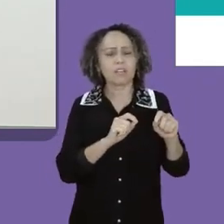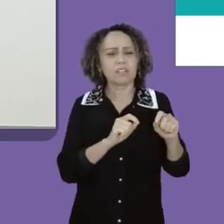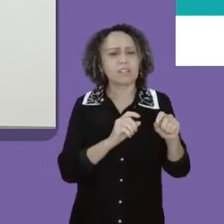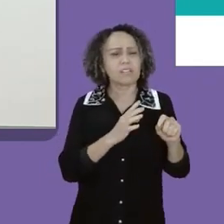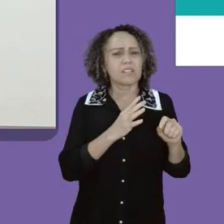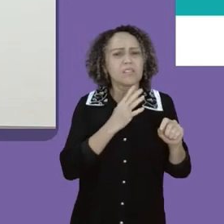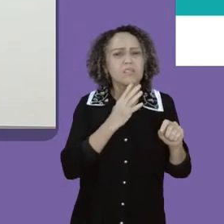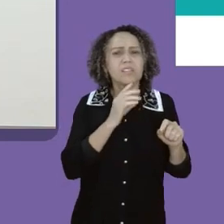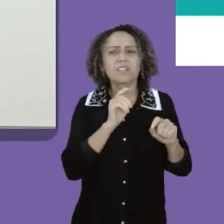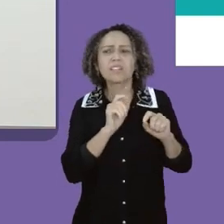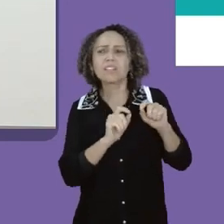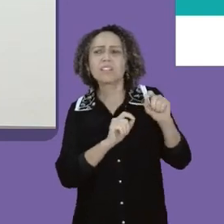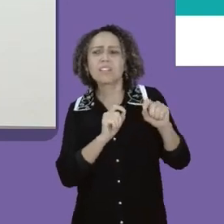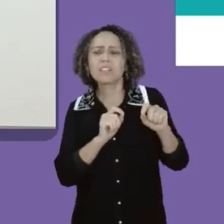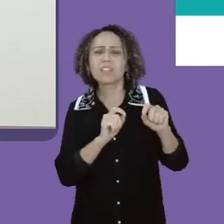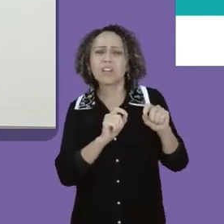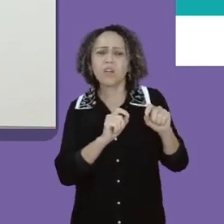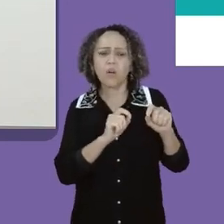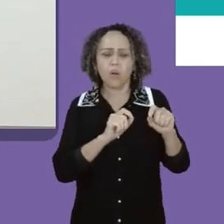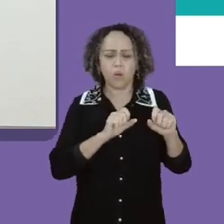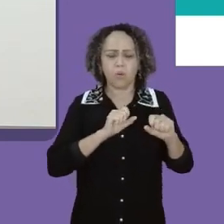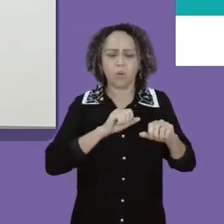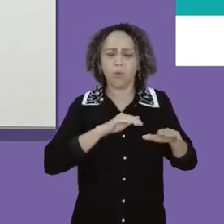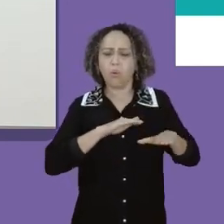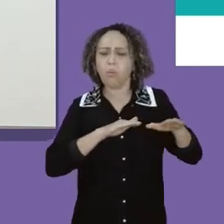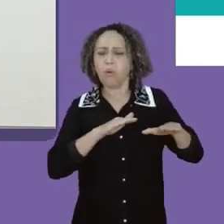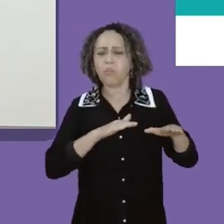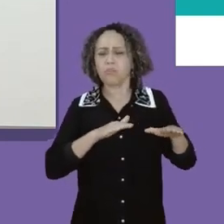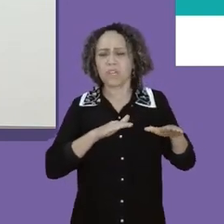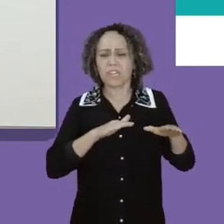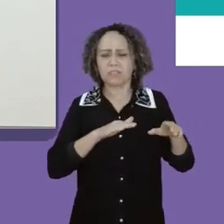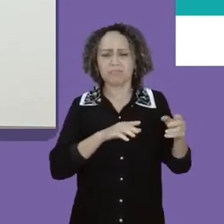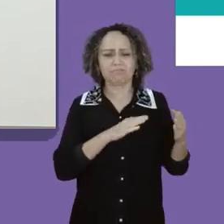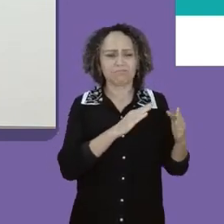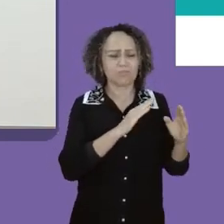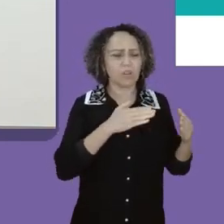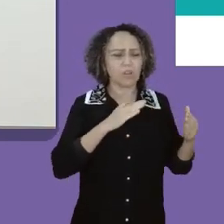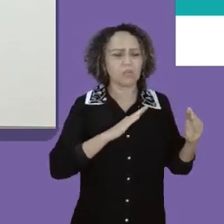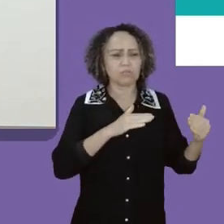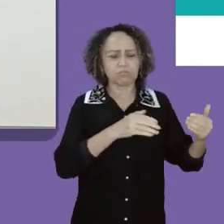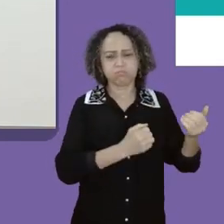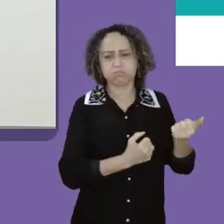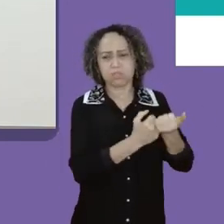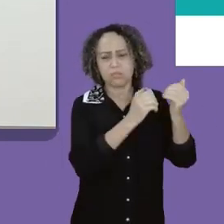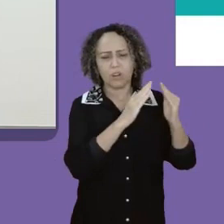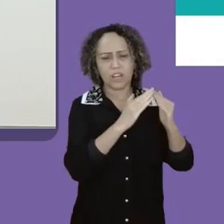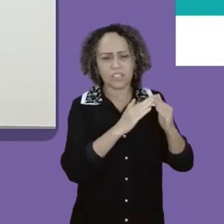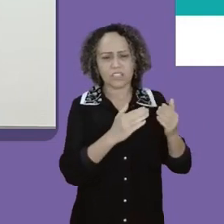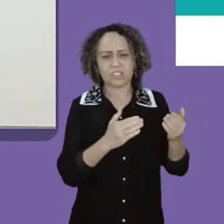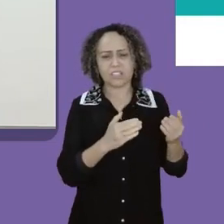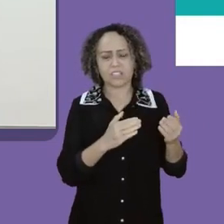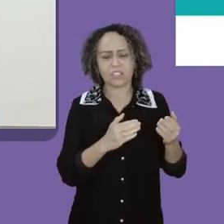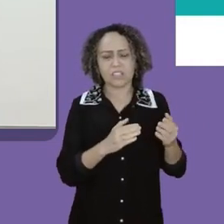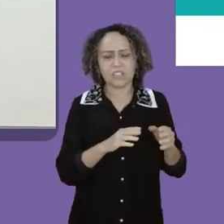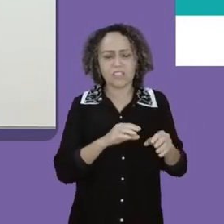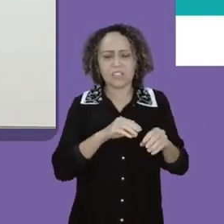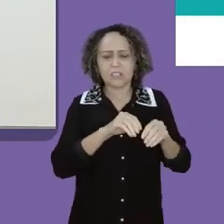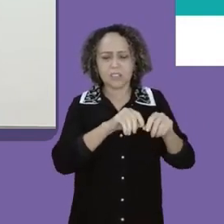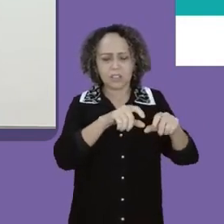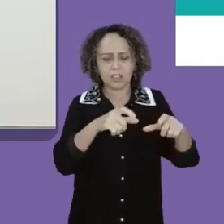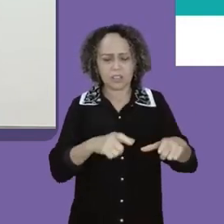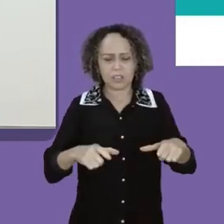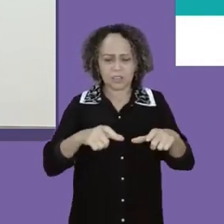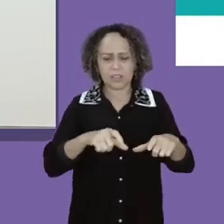conhecer os movimentos de moradia, os movimentos por reforma agrária, o movimento da